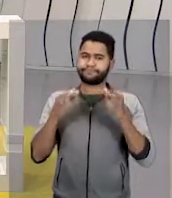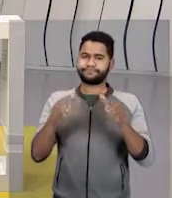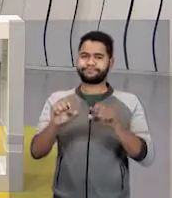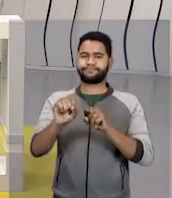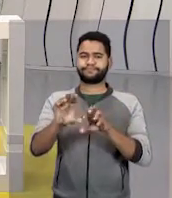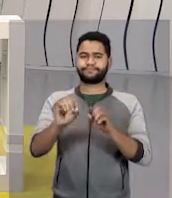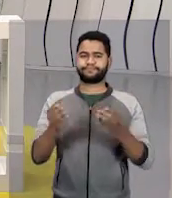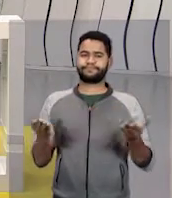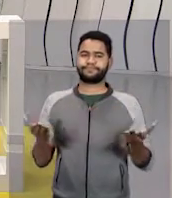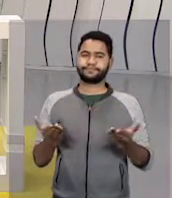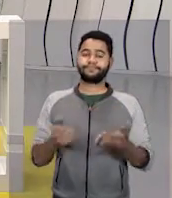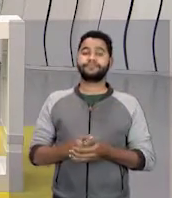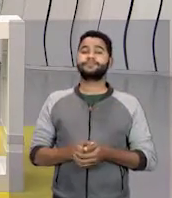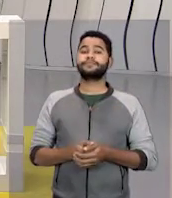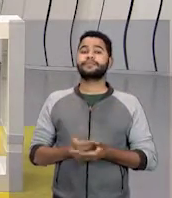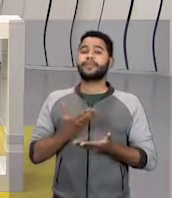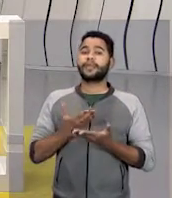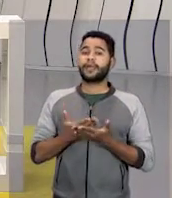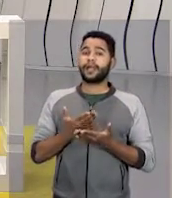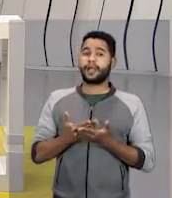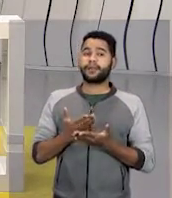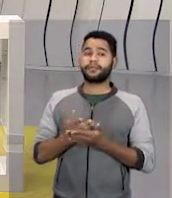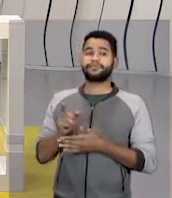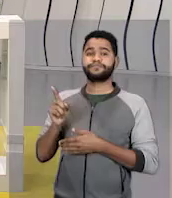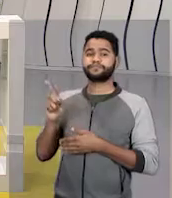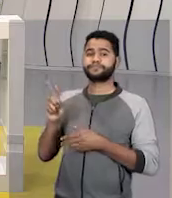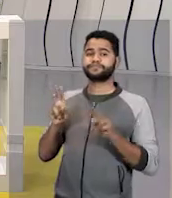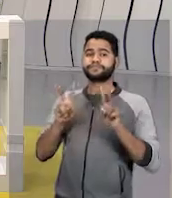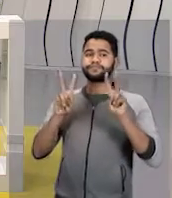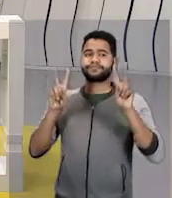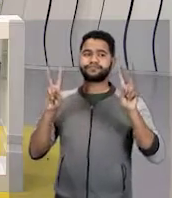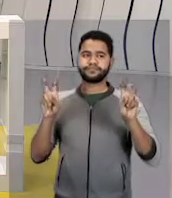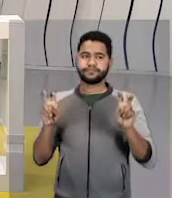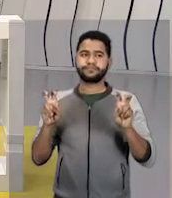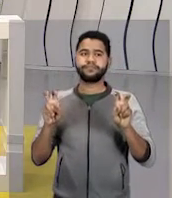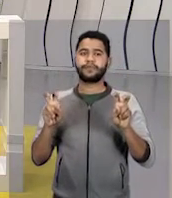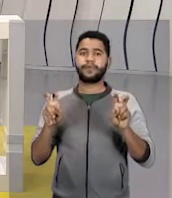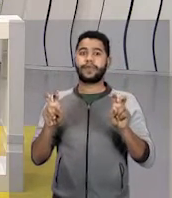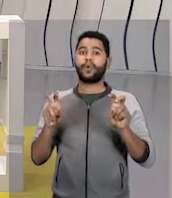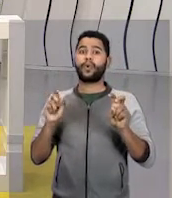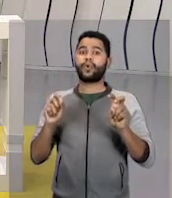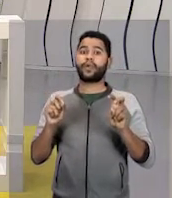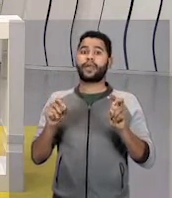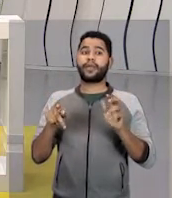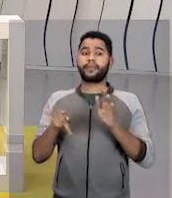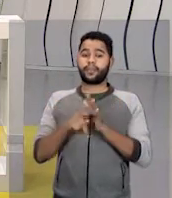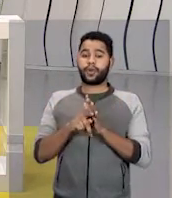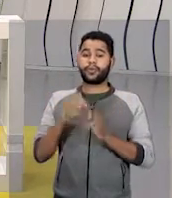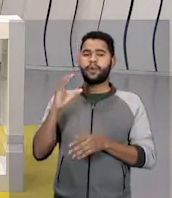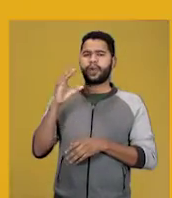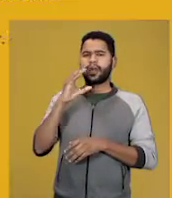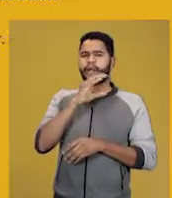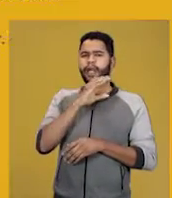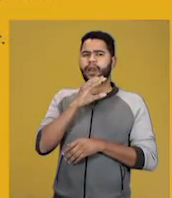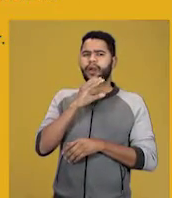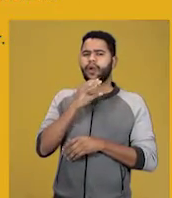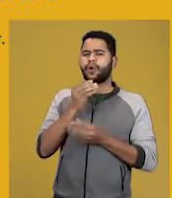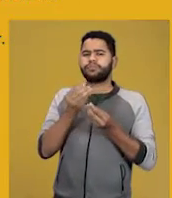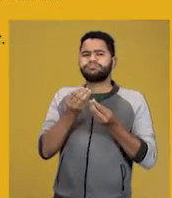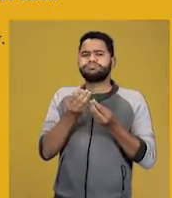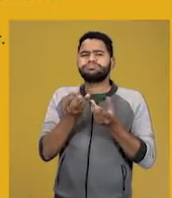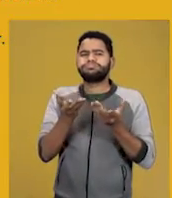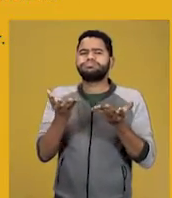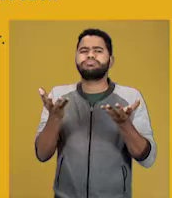lá! A aula de hoje nós vamos falar sobre propagação de calor. O que é propagação de